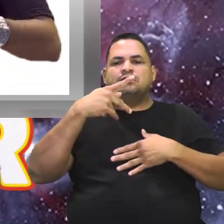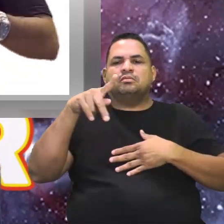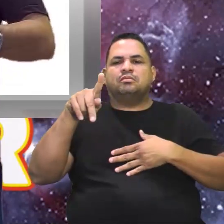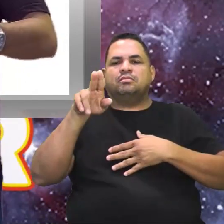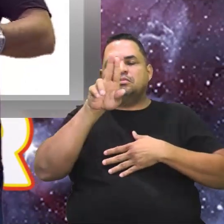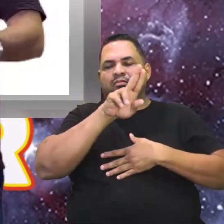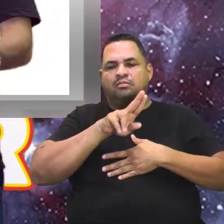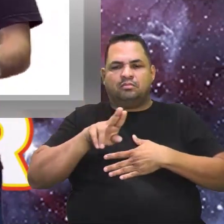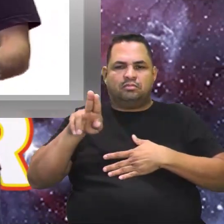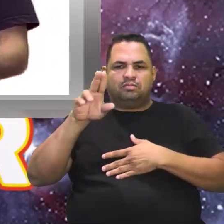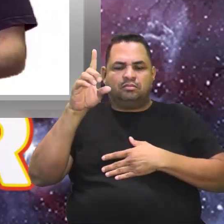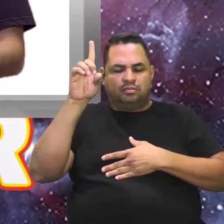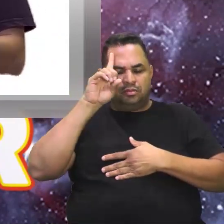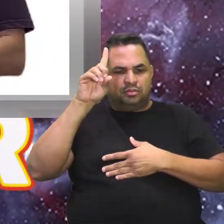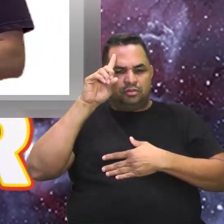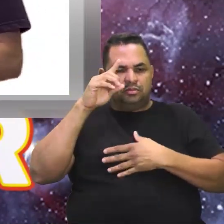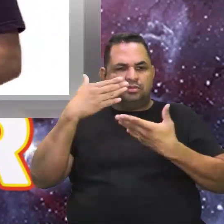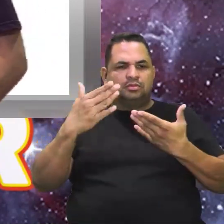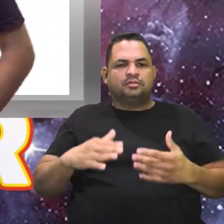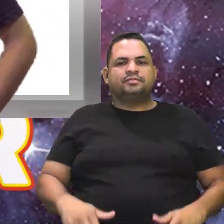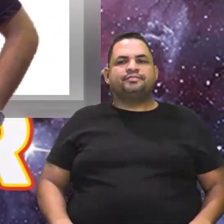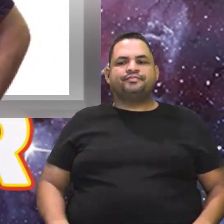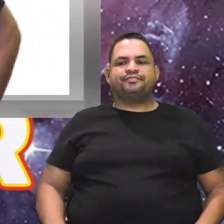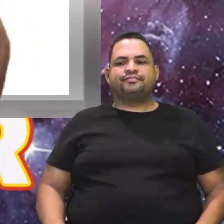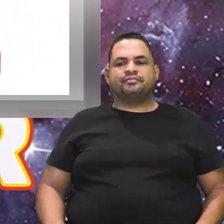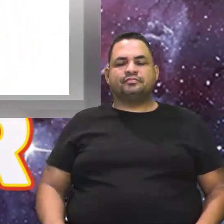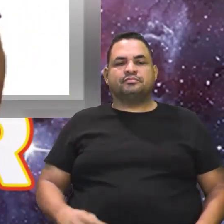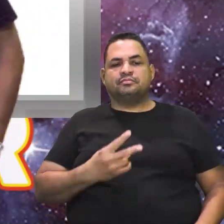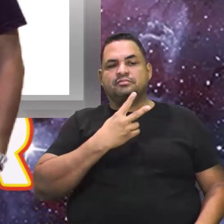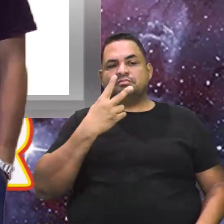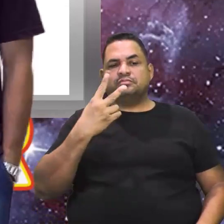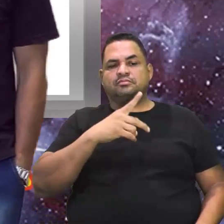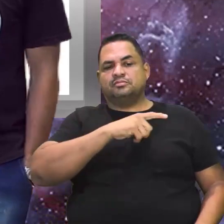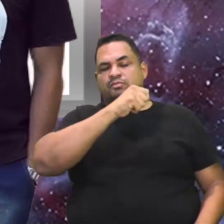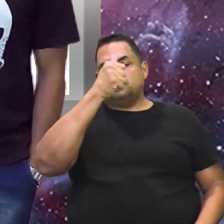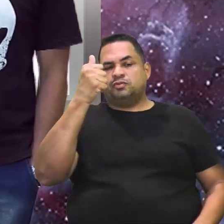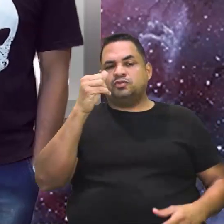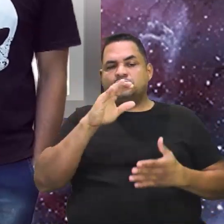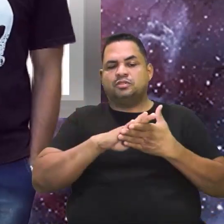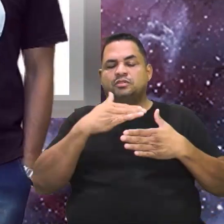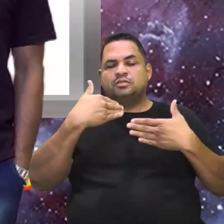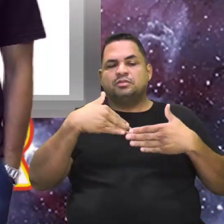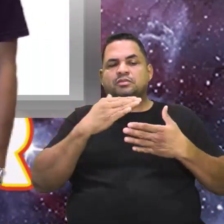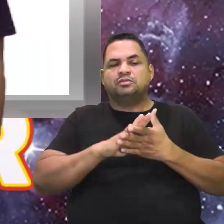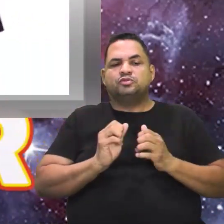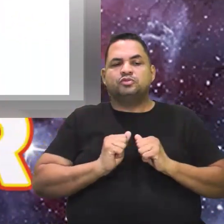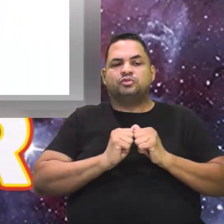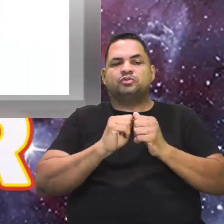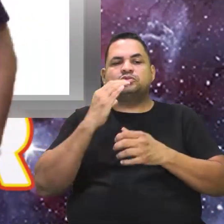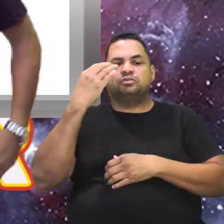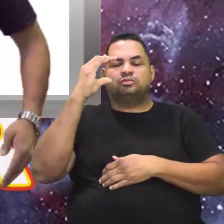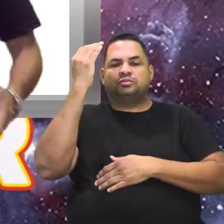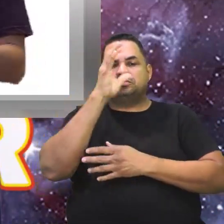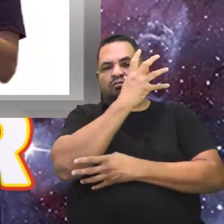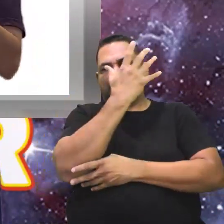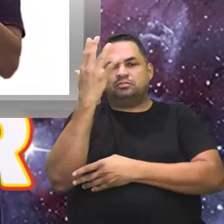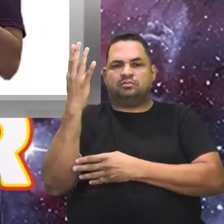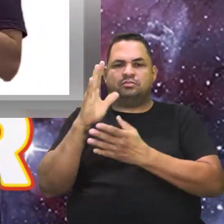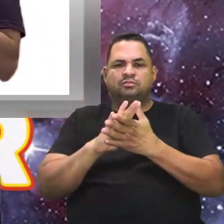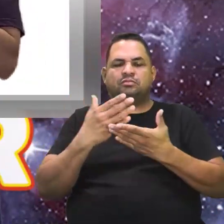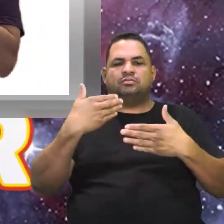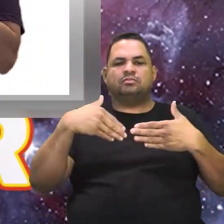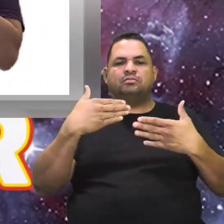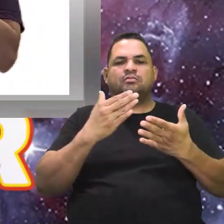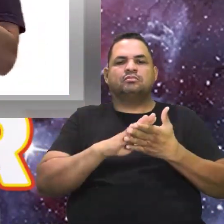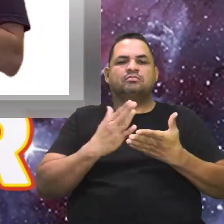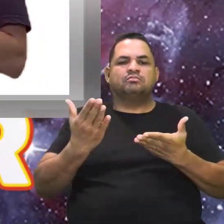suas aplicações. Então já falamos aqui que ela é no segundo dia do exame, né, juntamente com as ciências da natureza, e claro, né, o segundo de